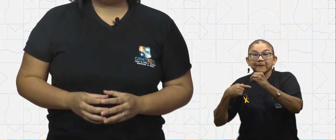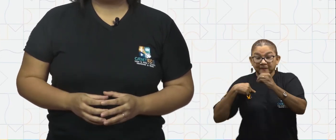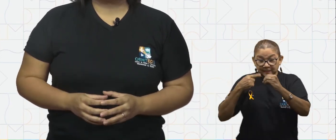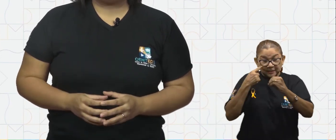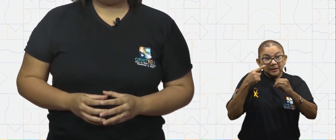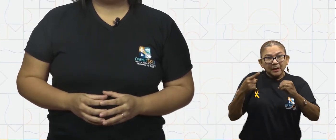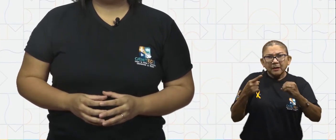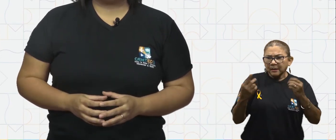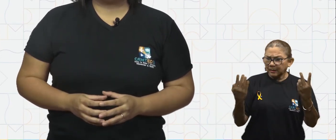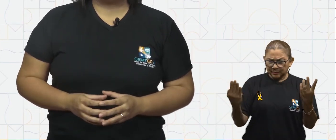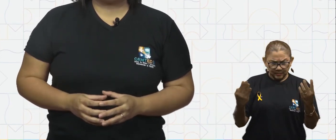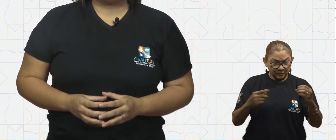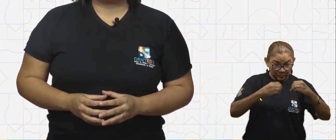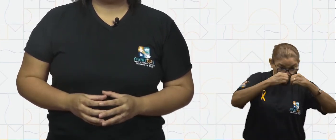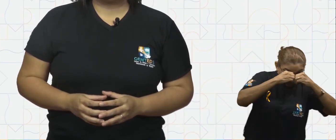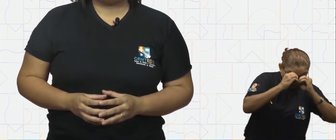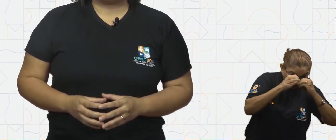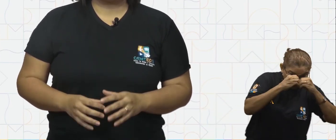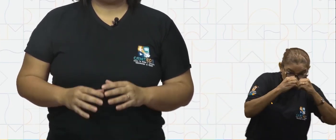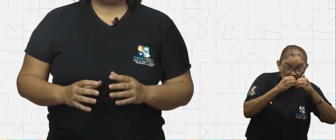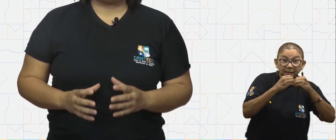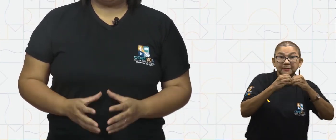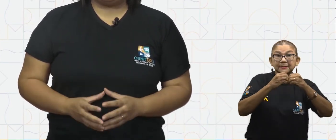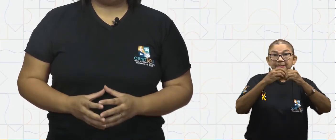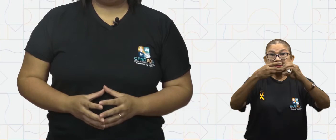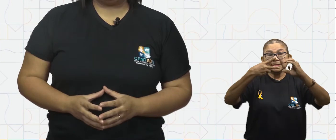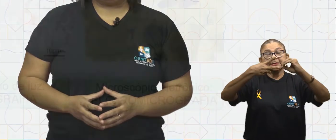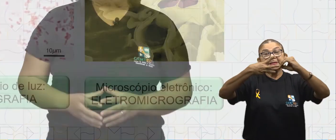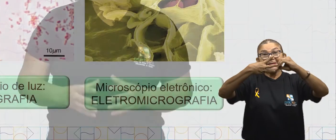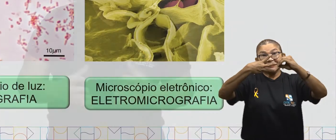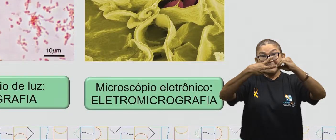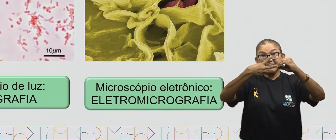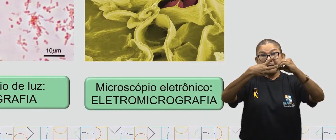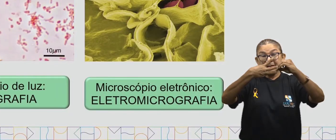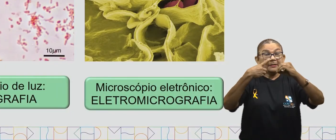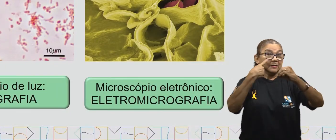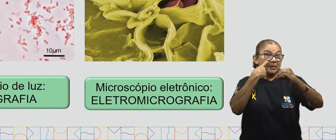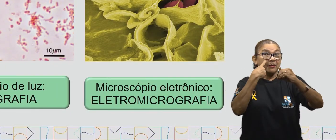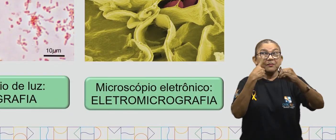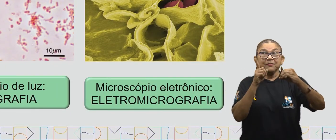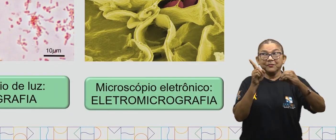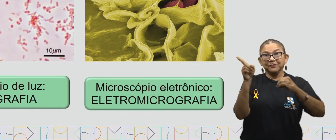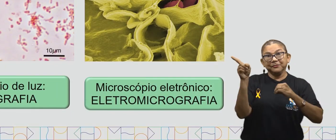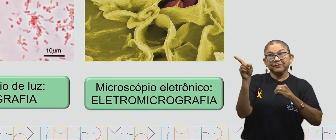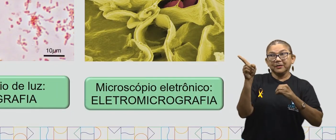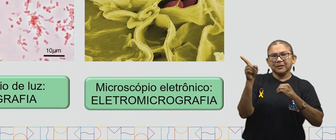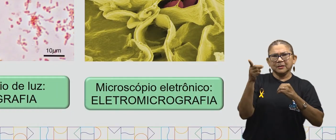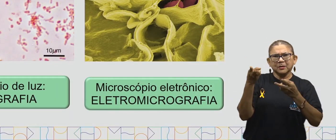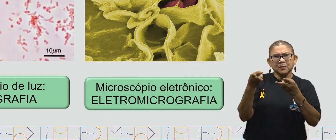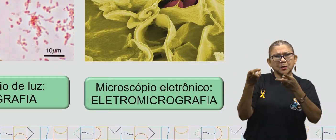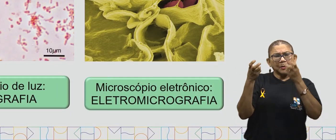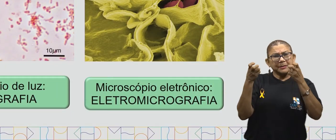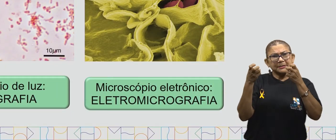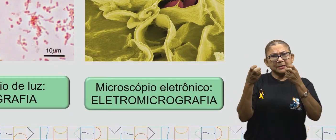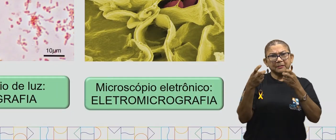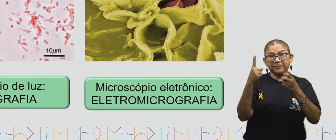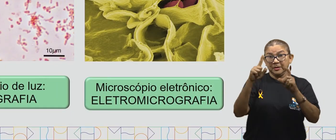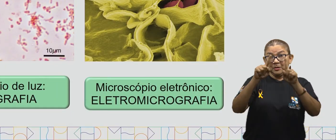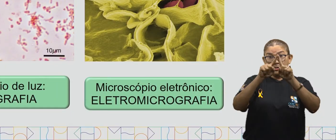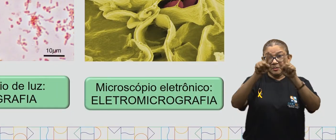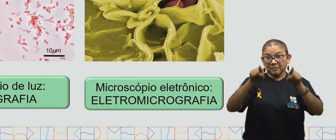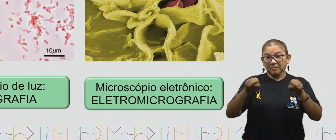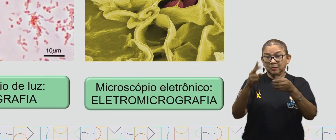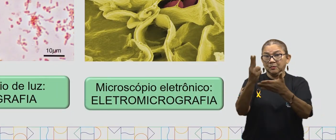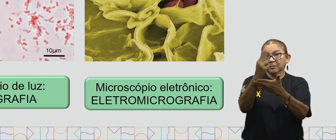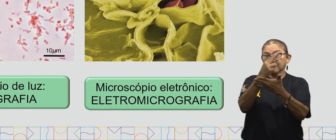Nesses casos, é possível visualizar células em 3 dimensões, em 3D. Observe essas 2